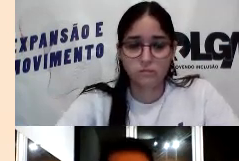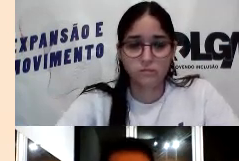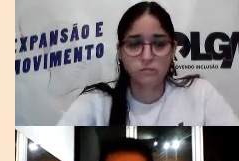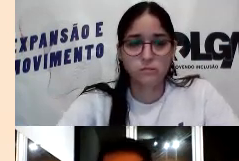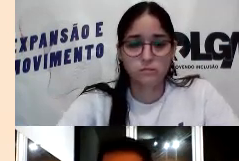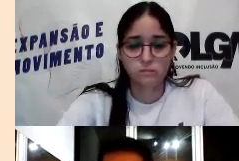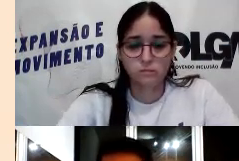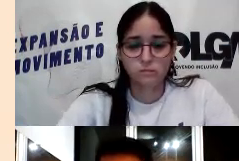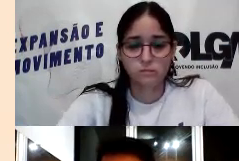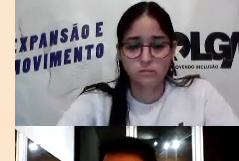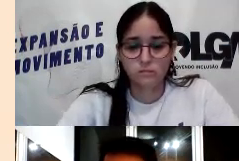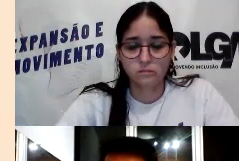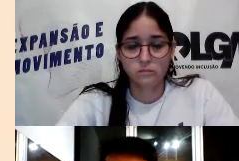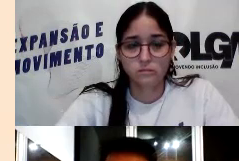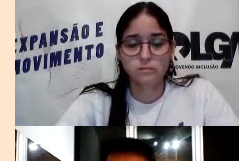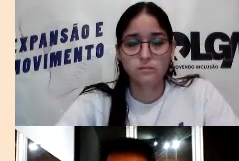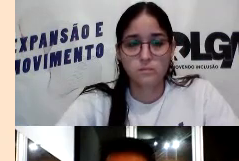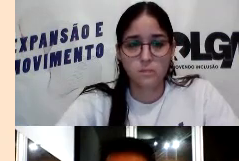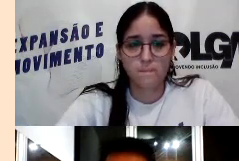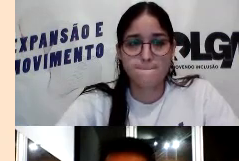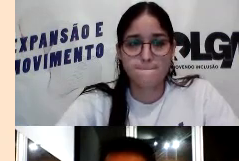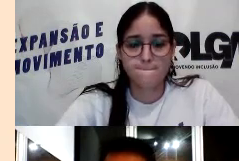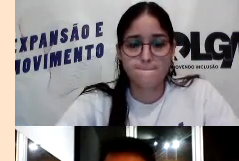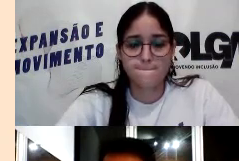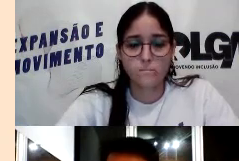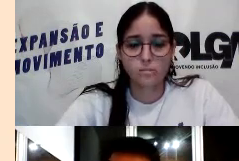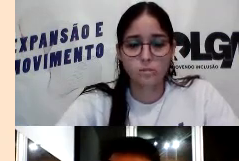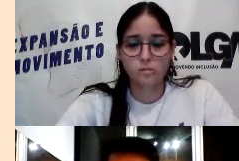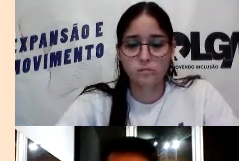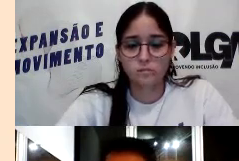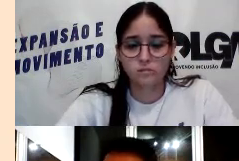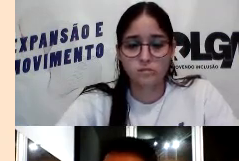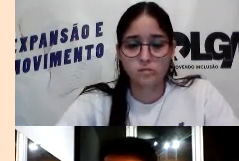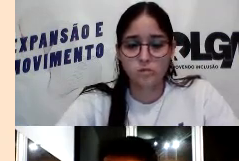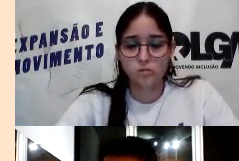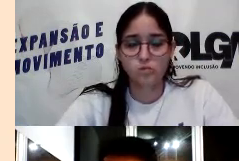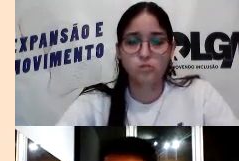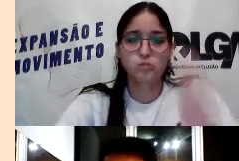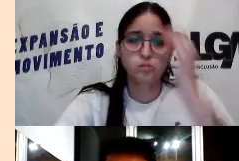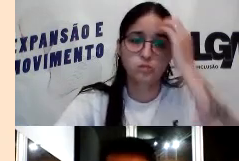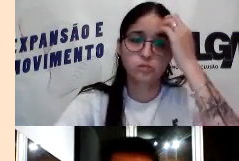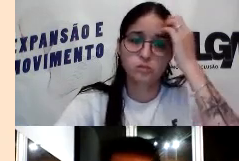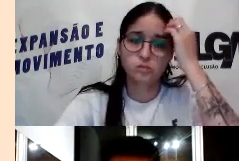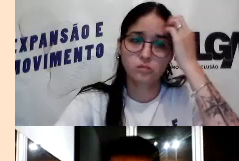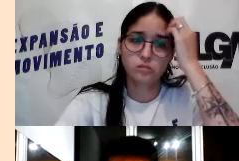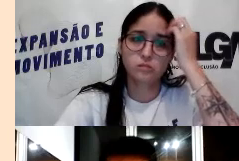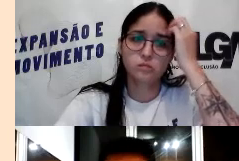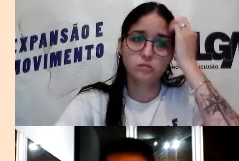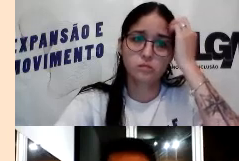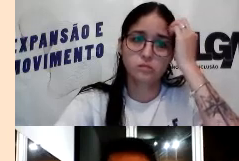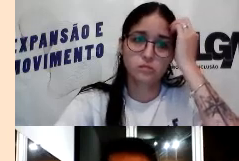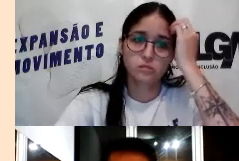ele hoje muito claro para mim que ele tem um impacto que é importante na vida de qualquer